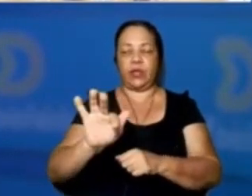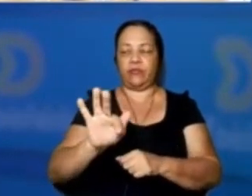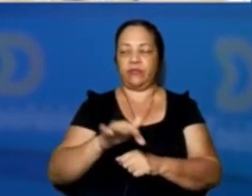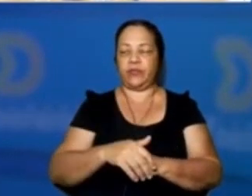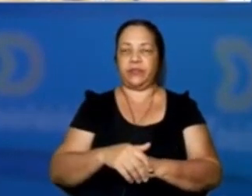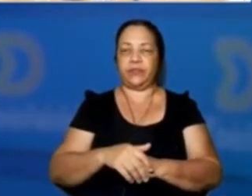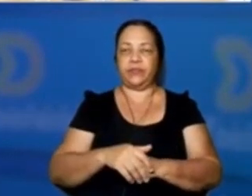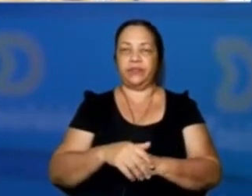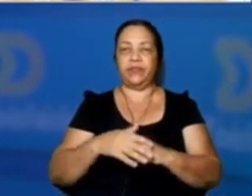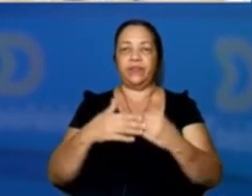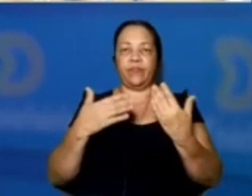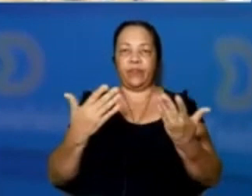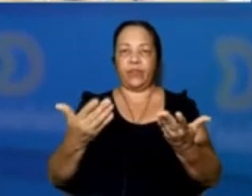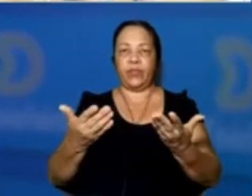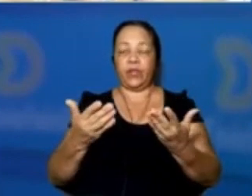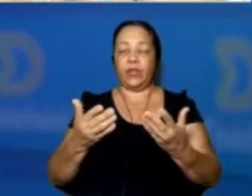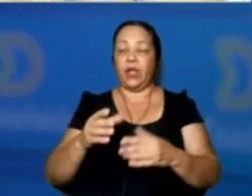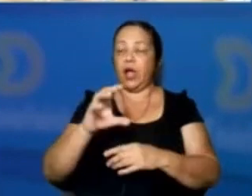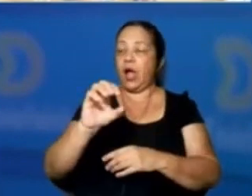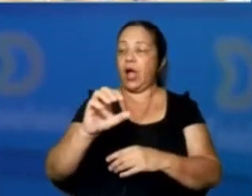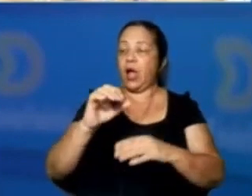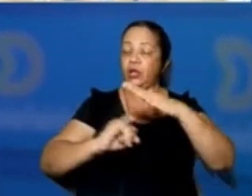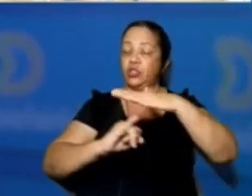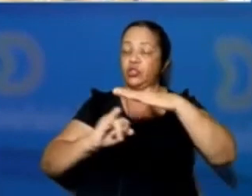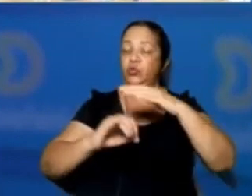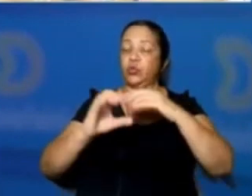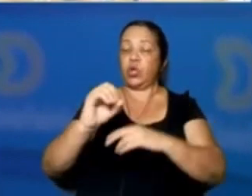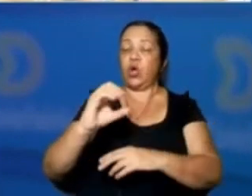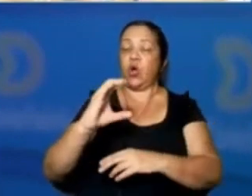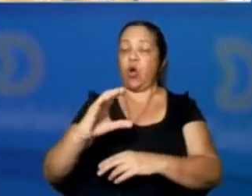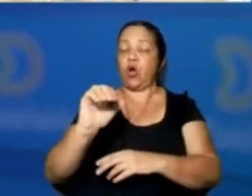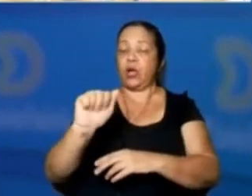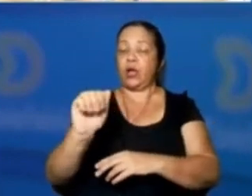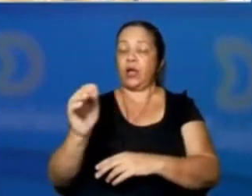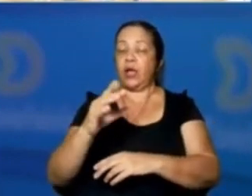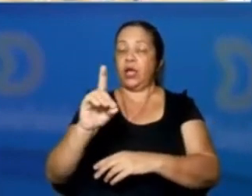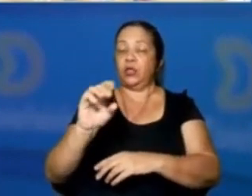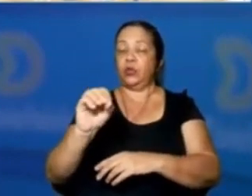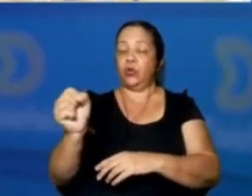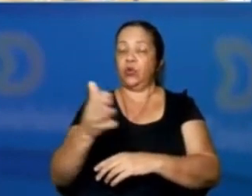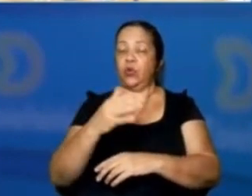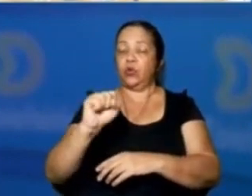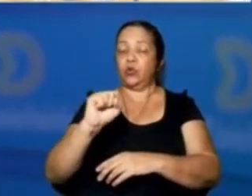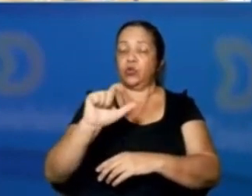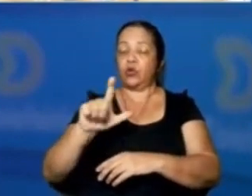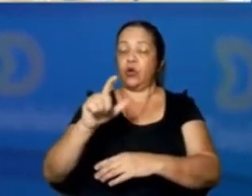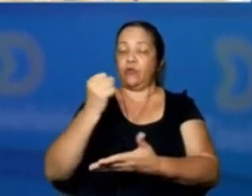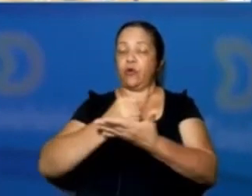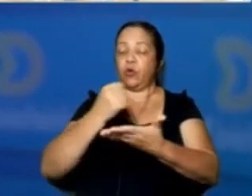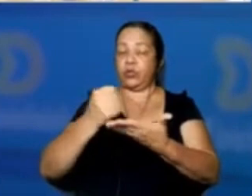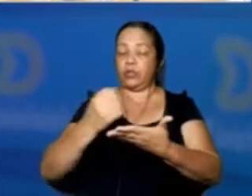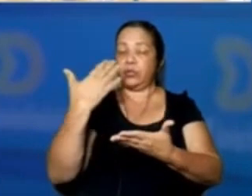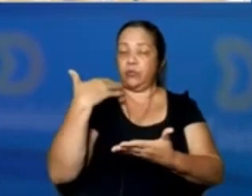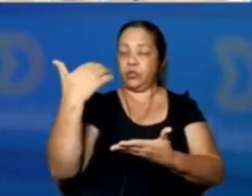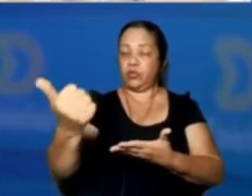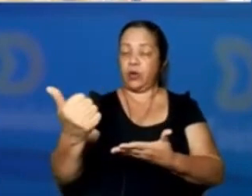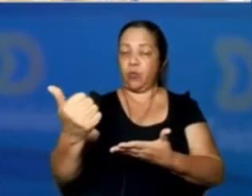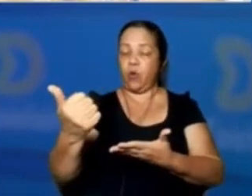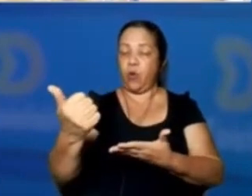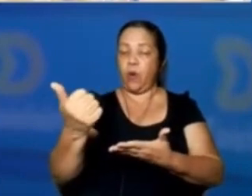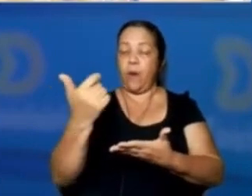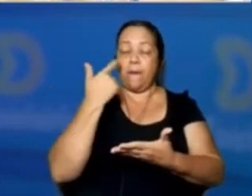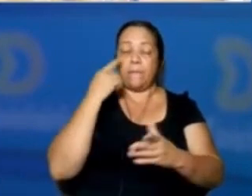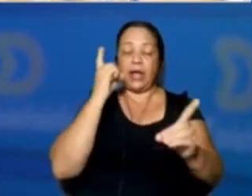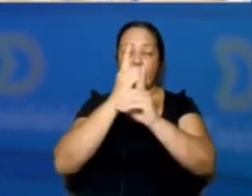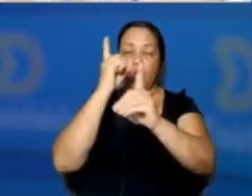Como eu falei, a Oca do Sol foi contratada pela SEAGRE para fazer esse diagnóstico da situação ambiental das nascentes situadas na Serrinha do